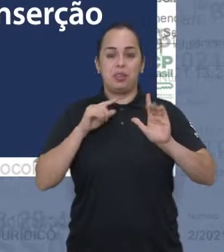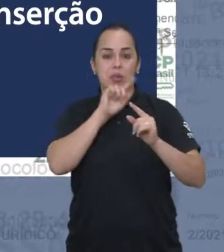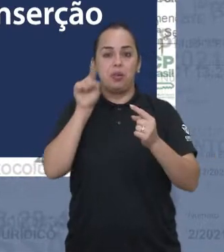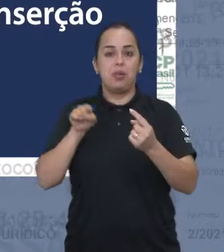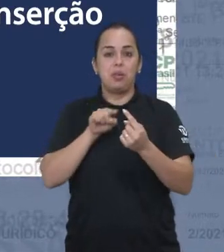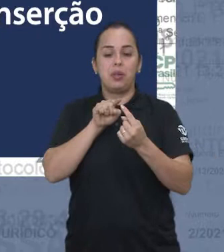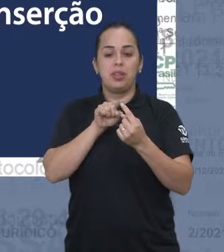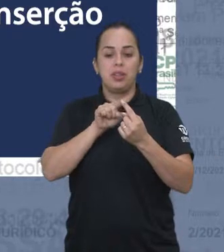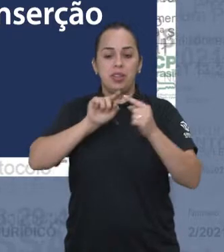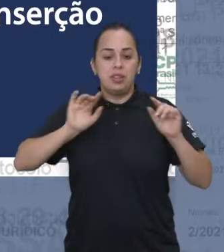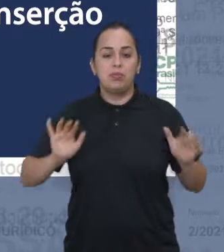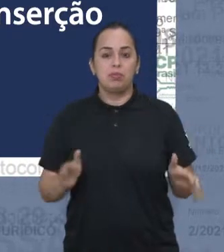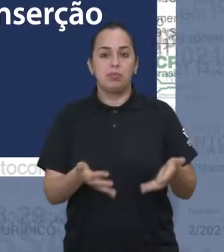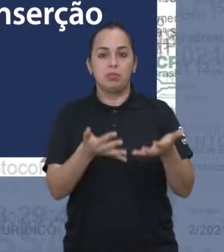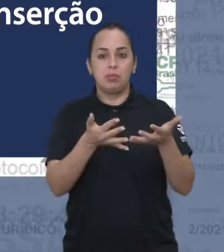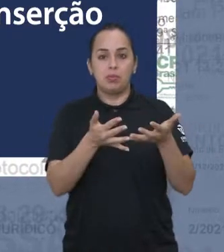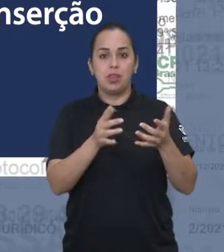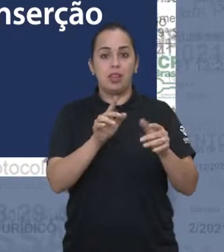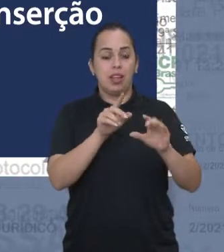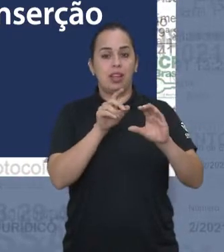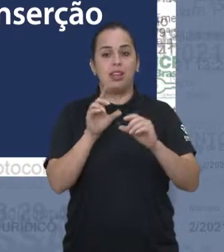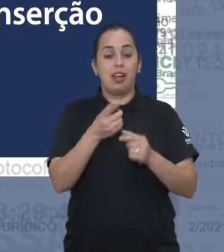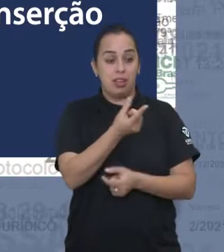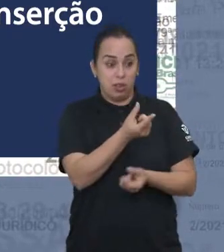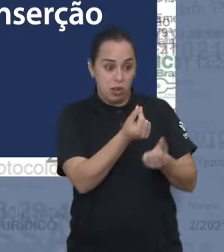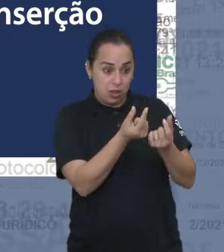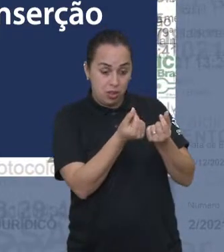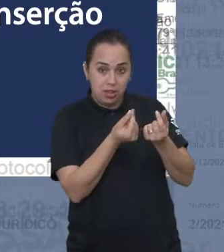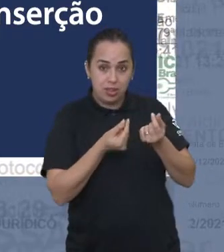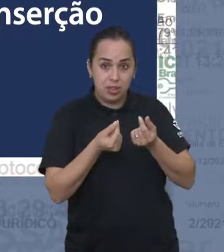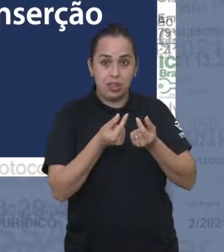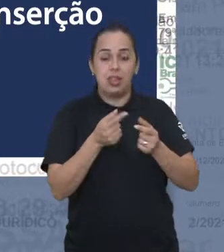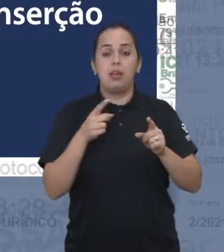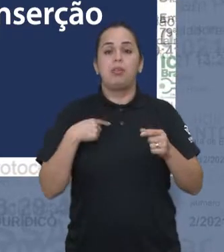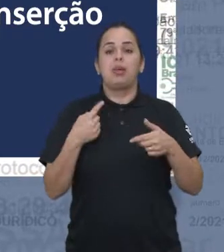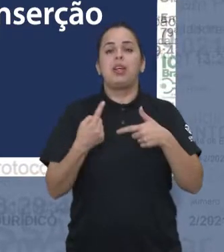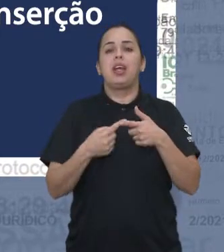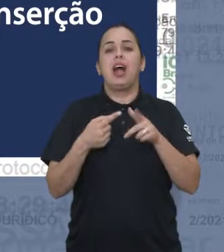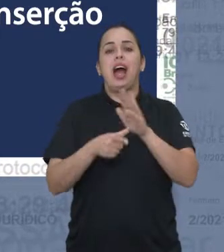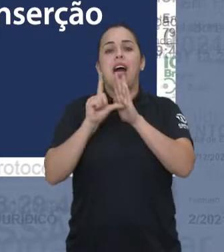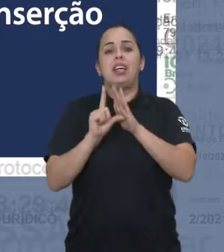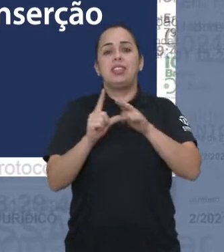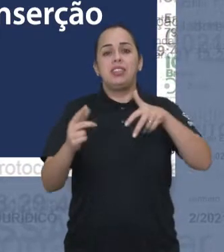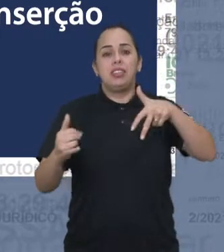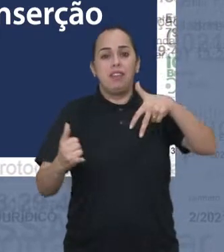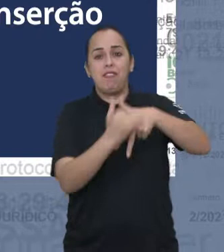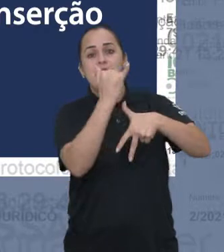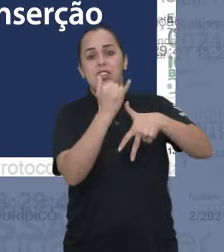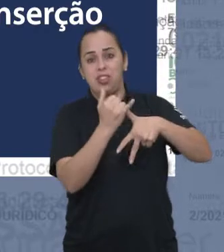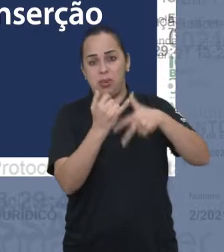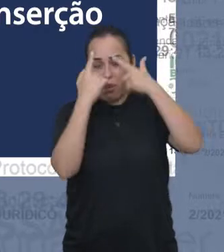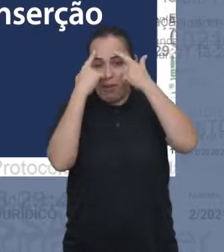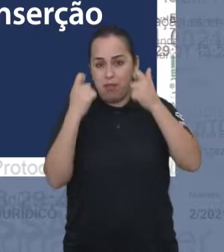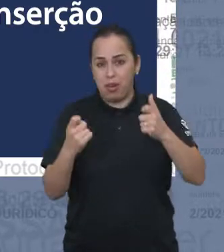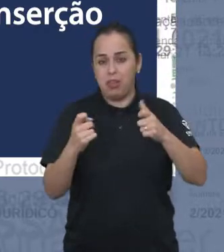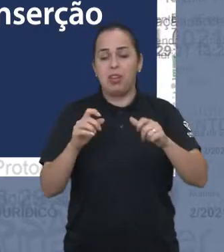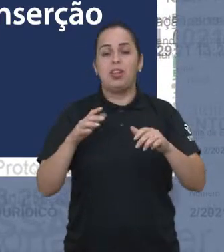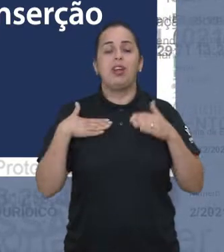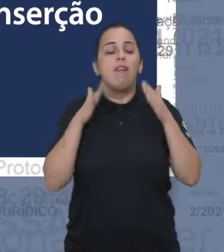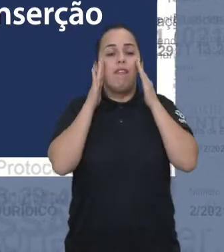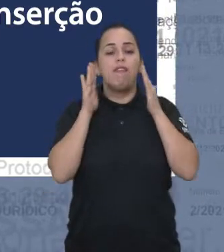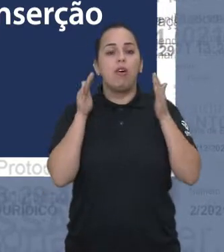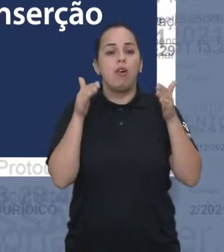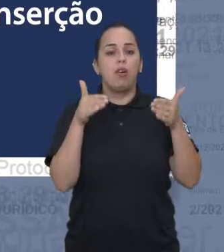mulher viva o objetivo é fortalecer ações voltadas para garantir a autonomia financeira de Mulheres vítimas de